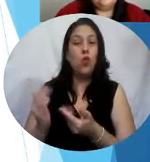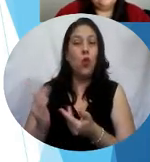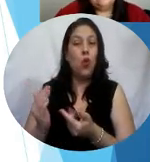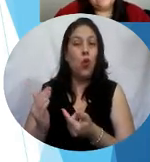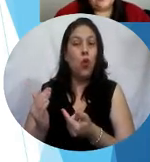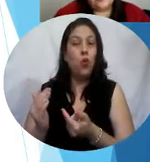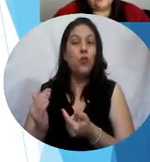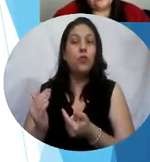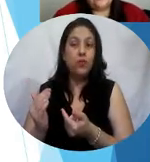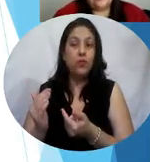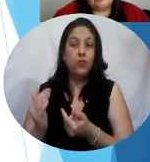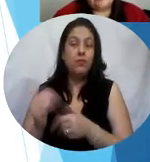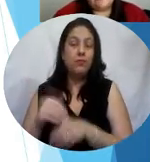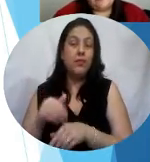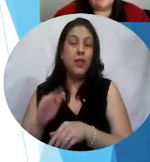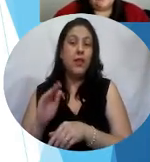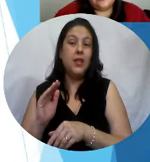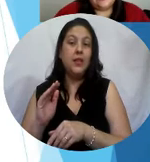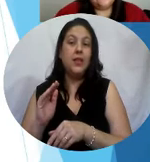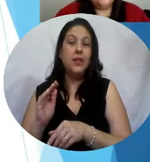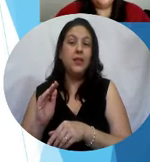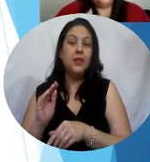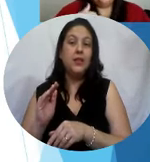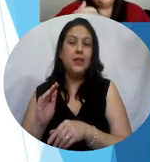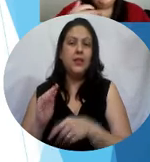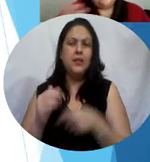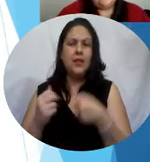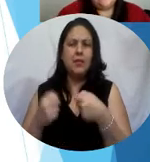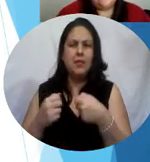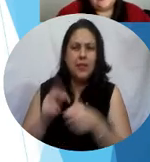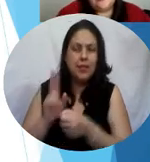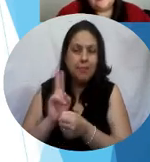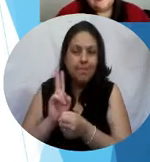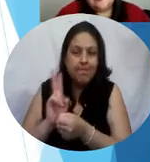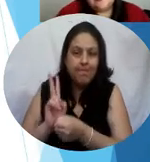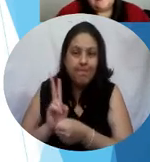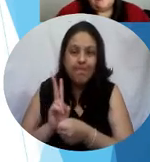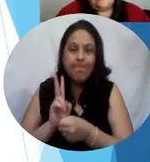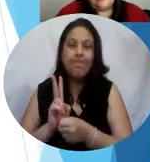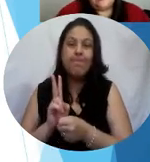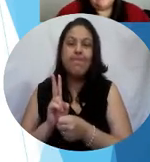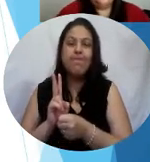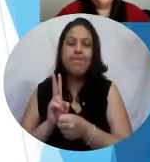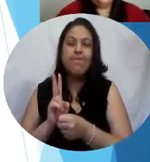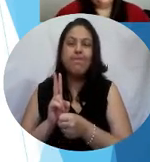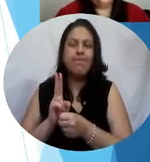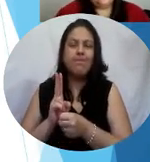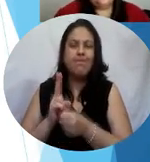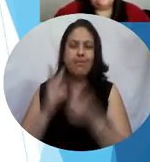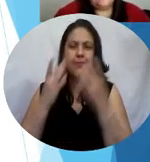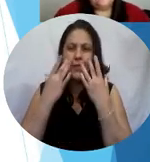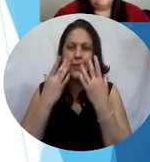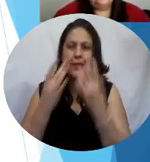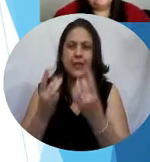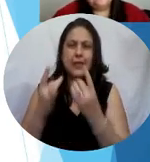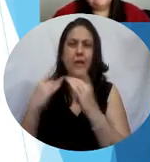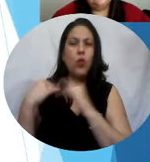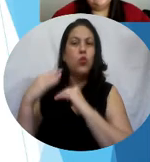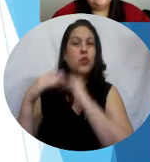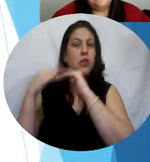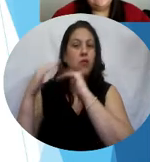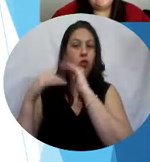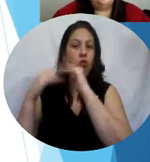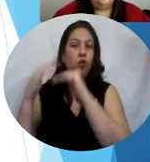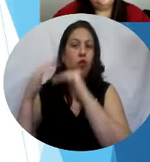que das pessoas com transtorno do espectro do autismo, que a gente faça um monitoramento desse desenvolvimento, caso venha